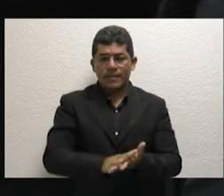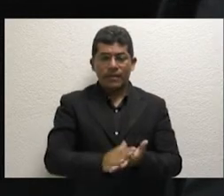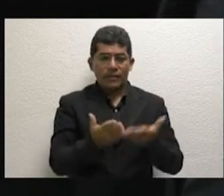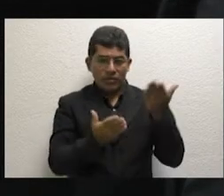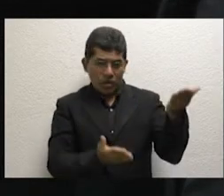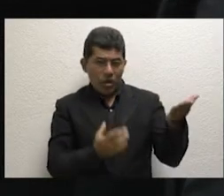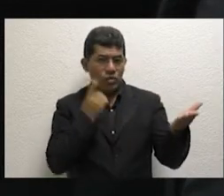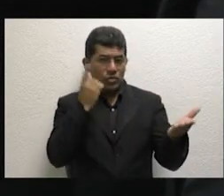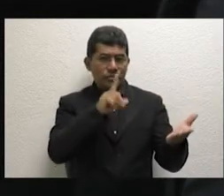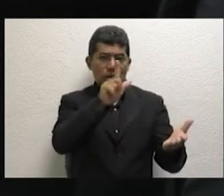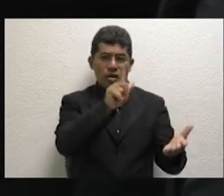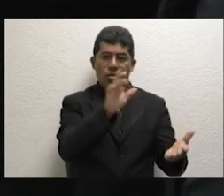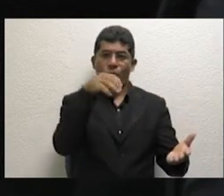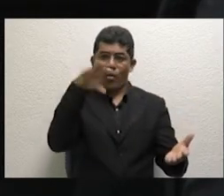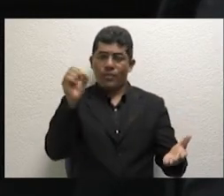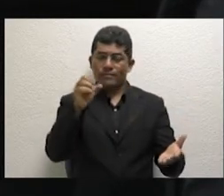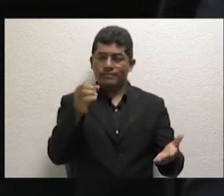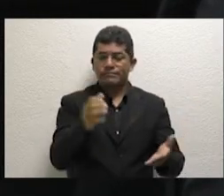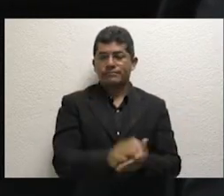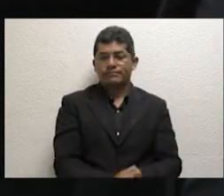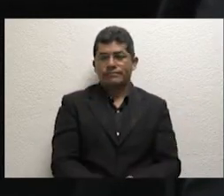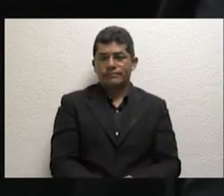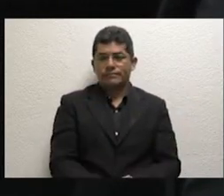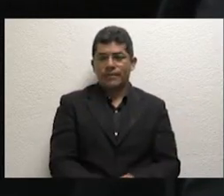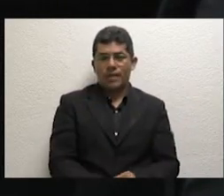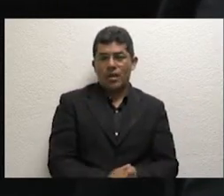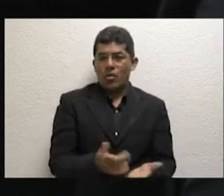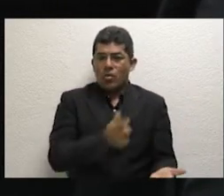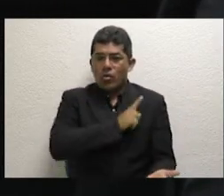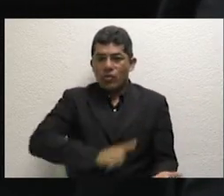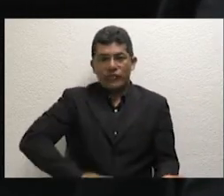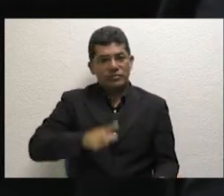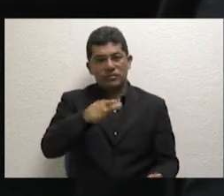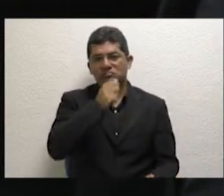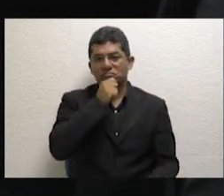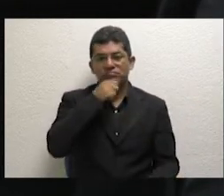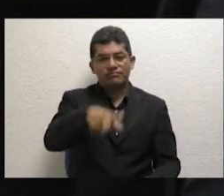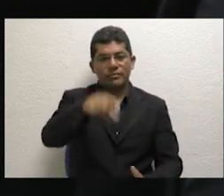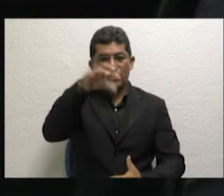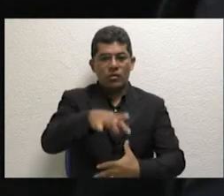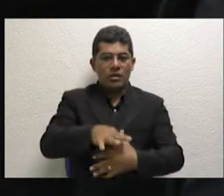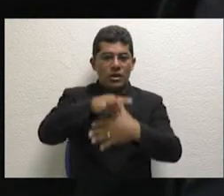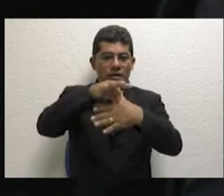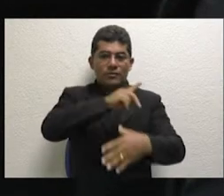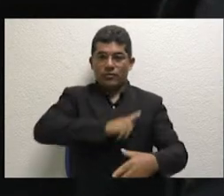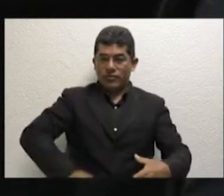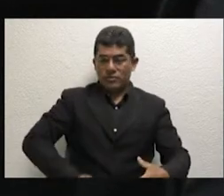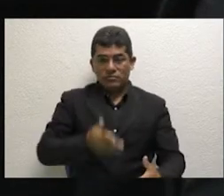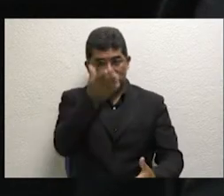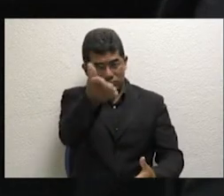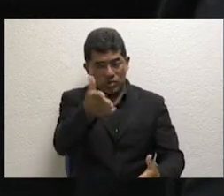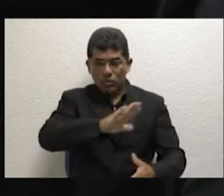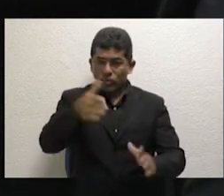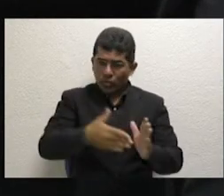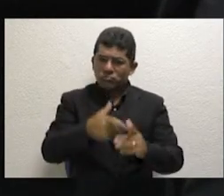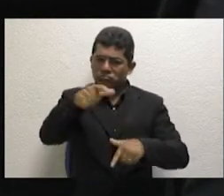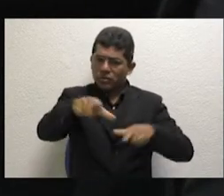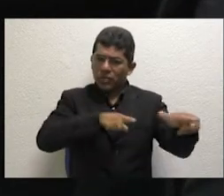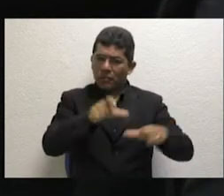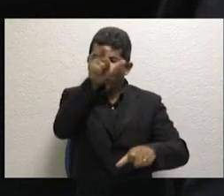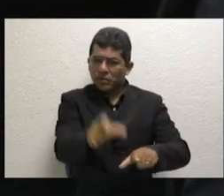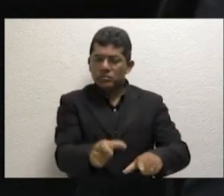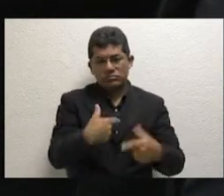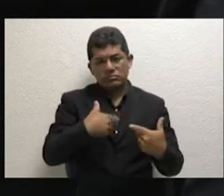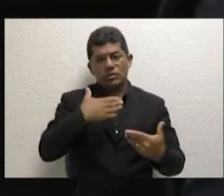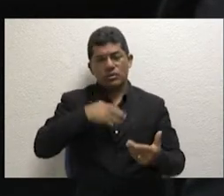doutor Gomes enquanto o governador não nomear um líder do governo tenho da minha parte vossa excelência todo o esforço tenho o